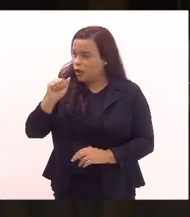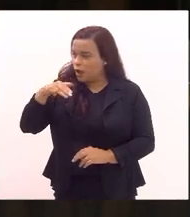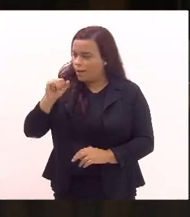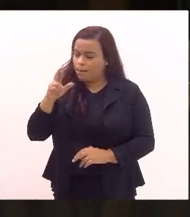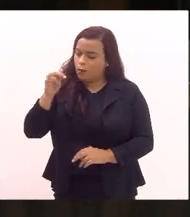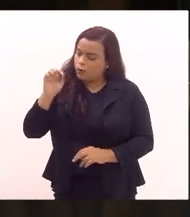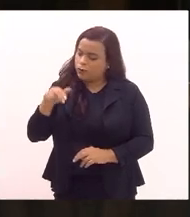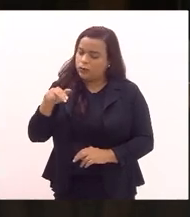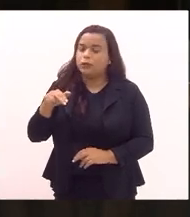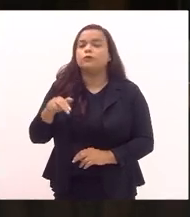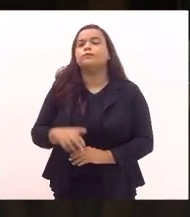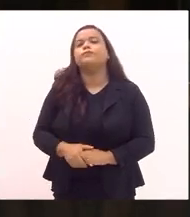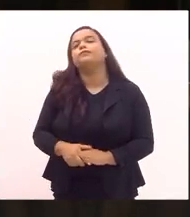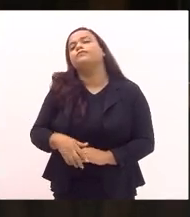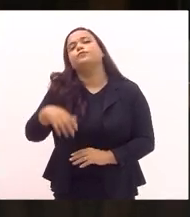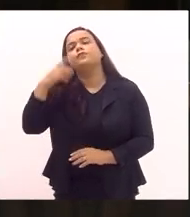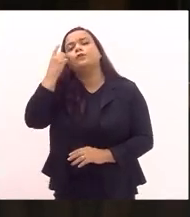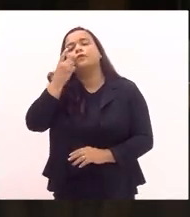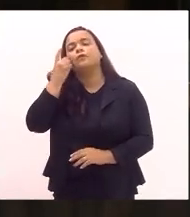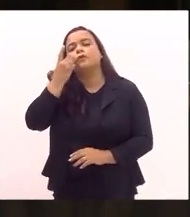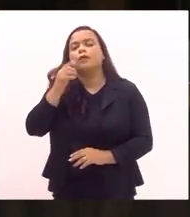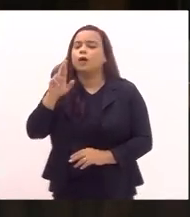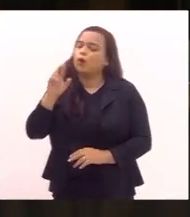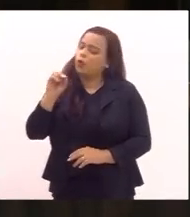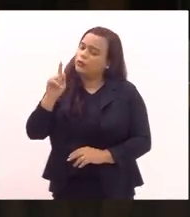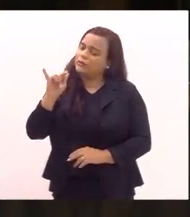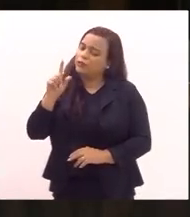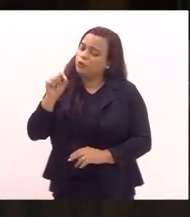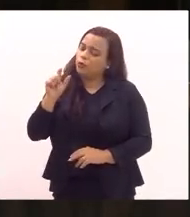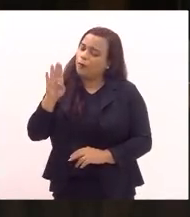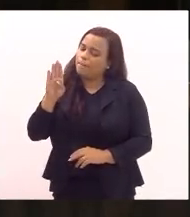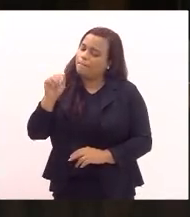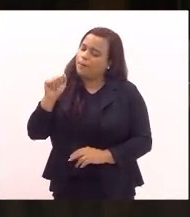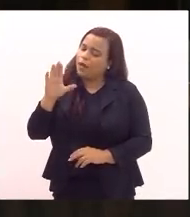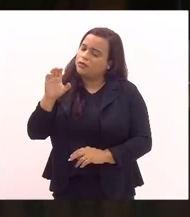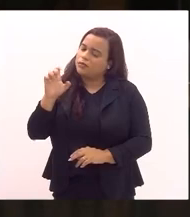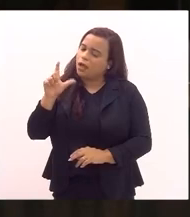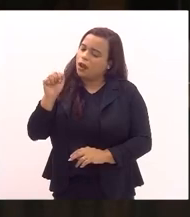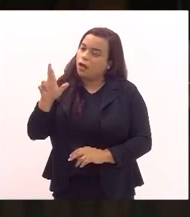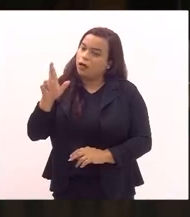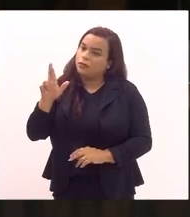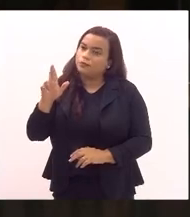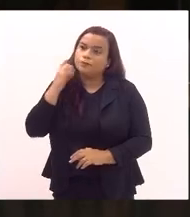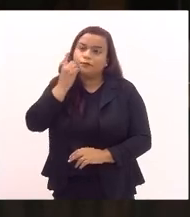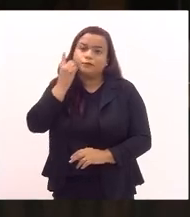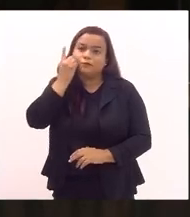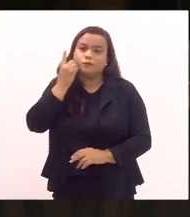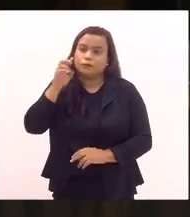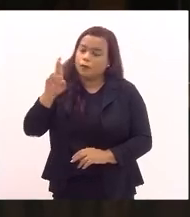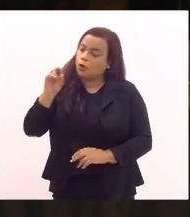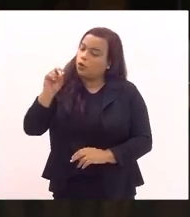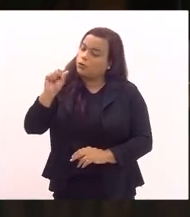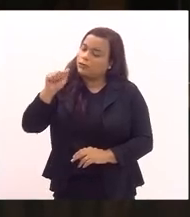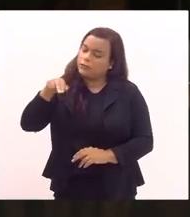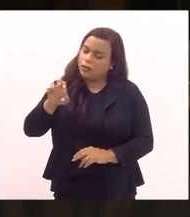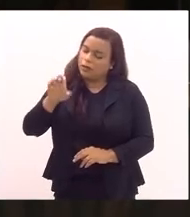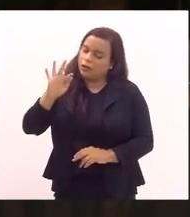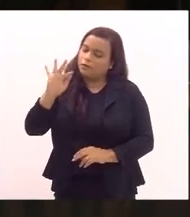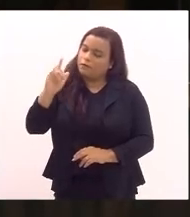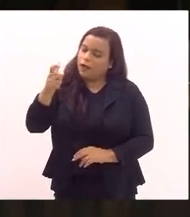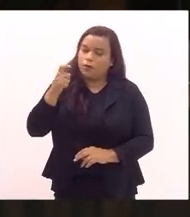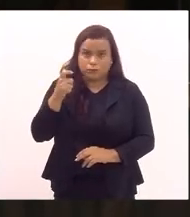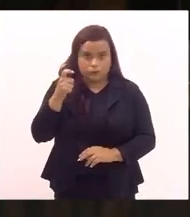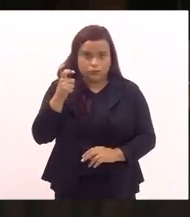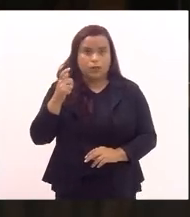Rodrigo Amorim Deputado Rodrigo Barcela Deputado Rodrigo Bacelar deputada Rosane Félix